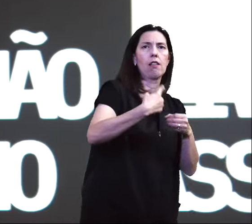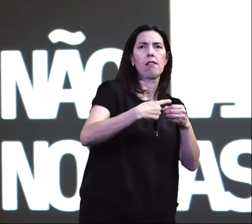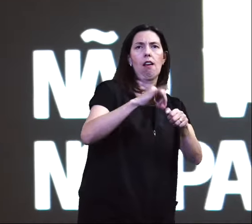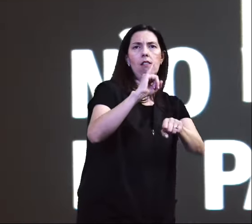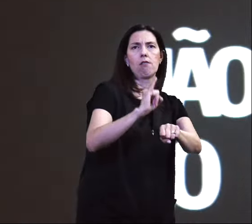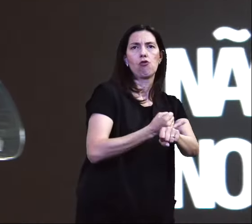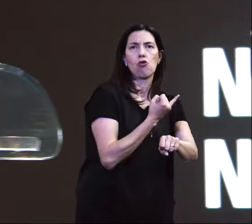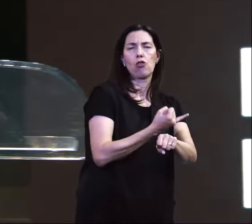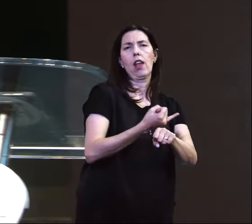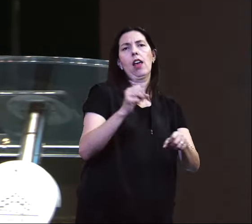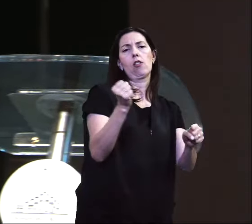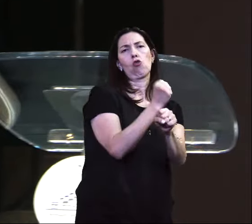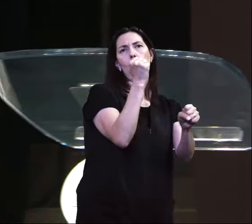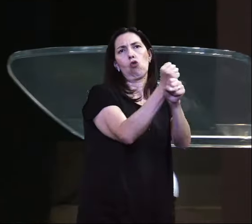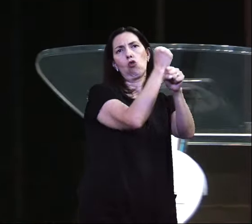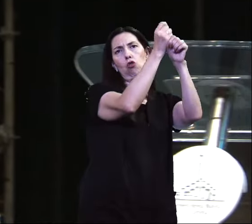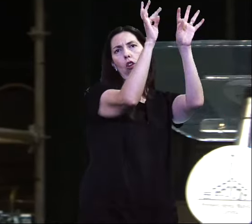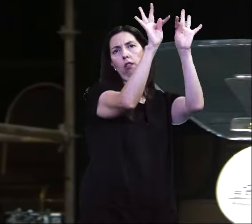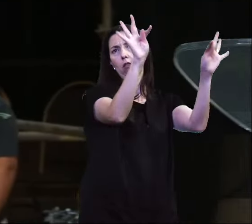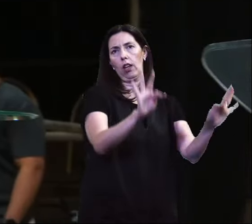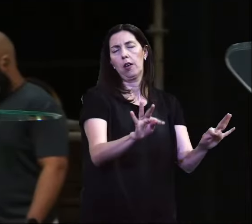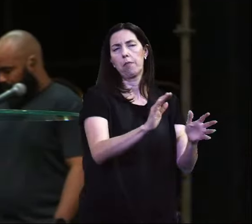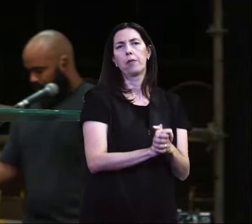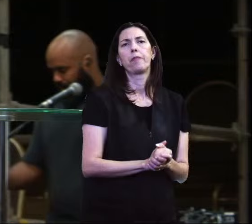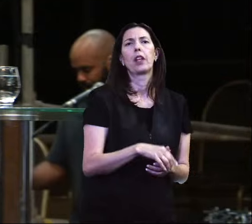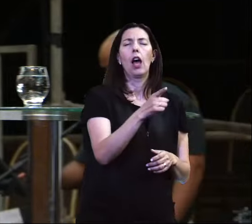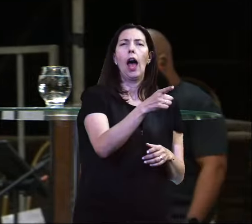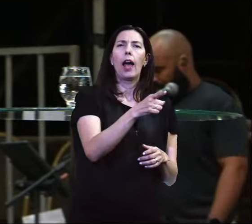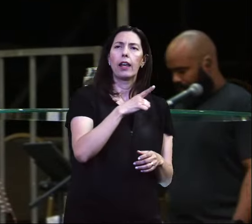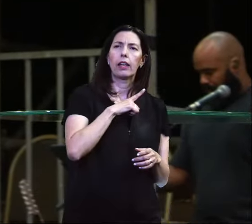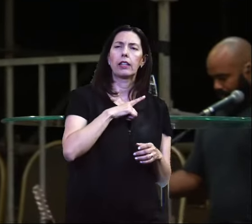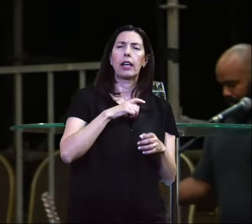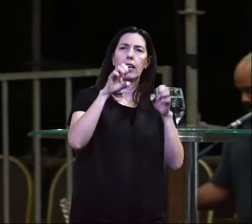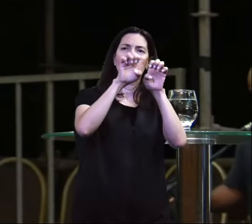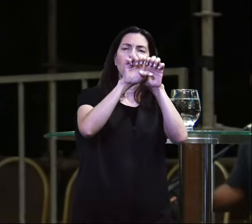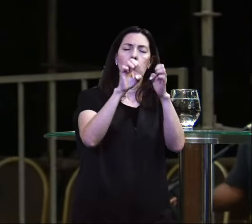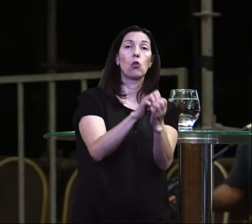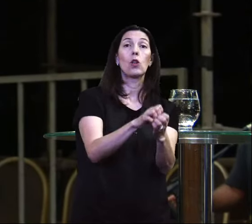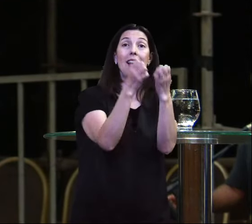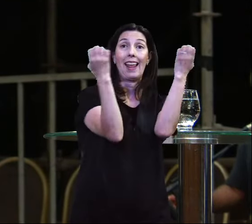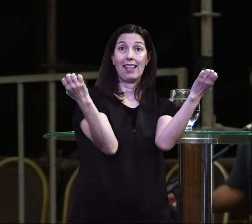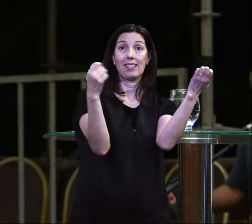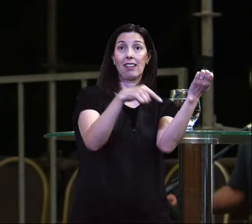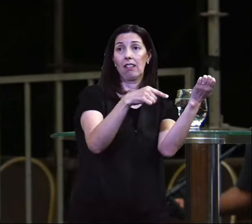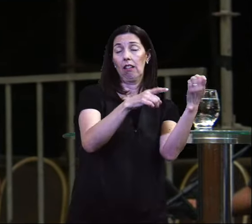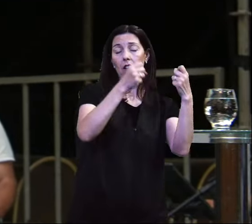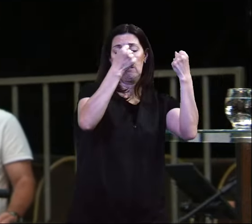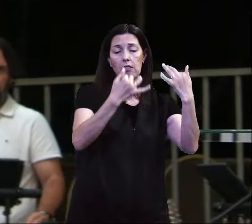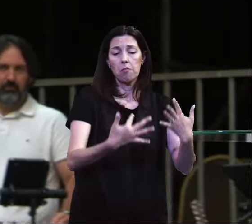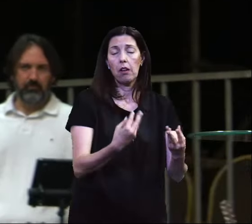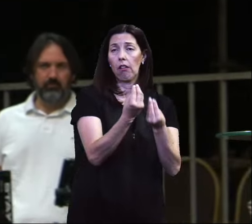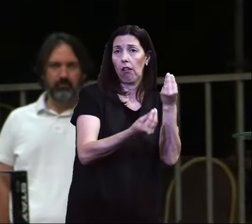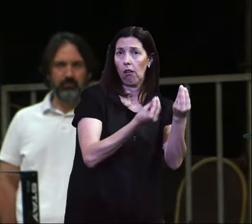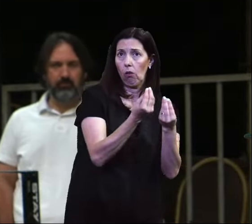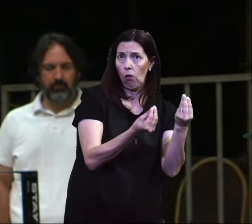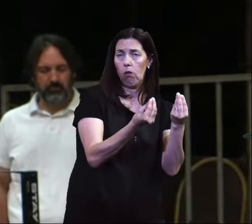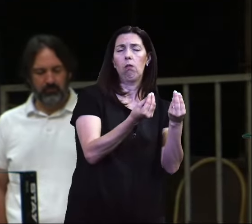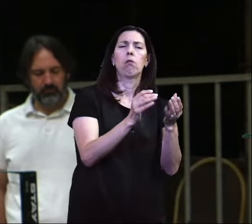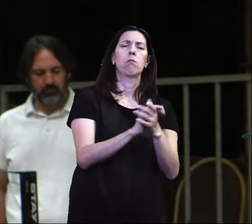narrar isso no livro de Esdras. E quando eles reconstroem o templo, a Bíblia vai dizer que